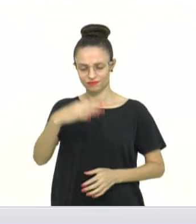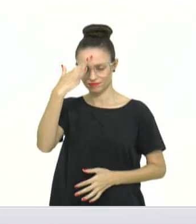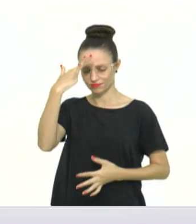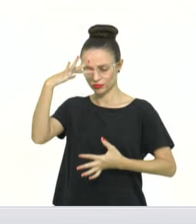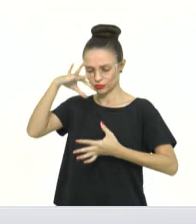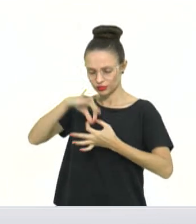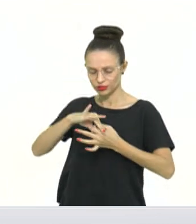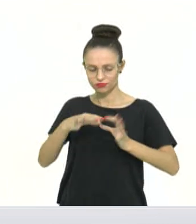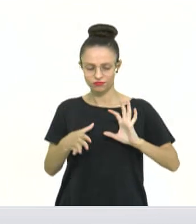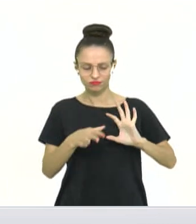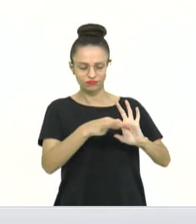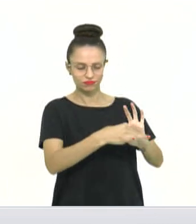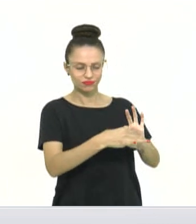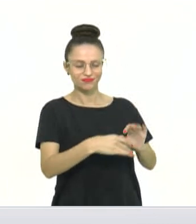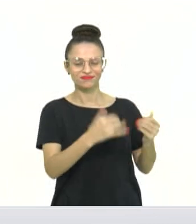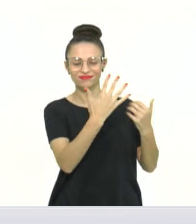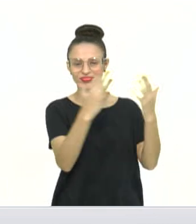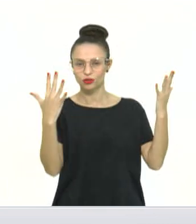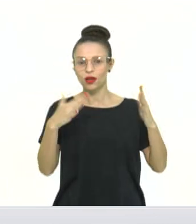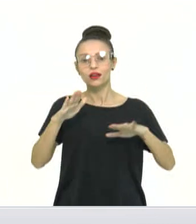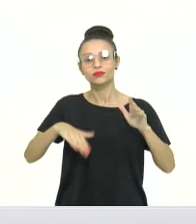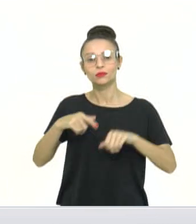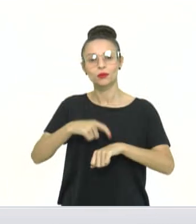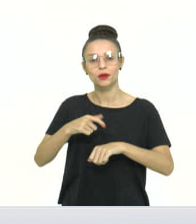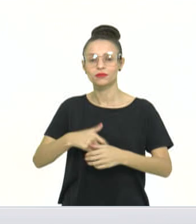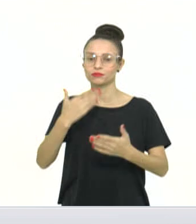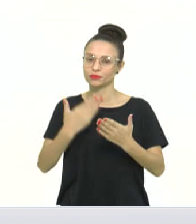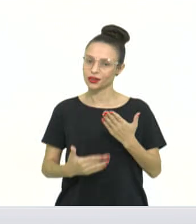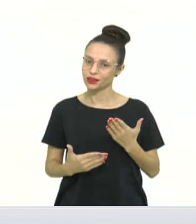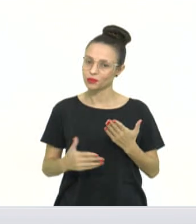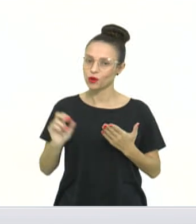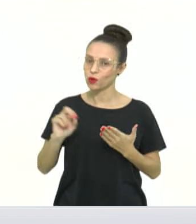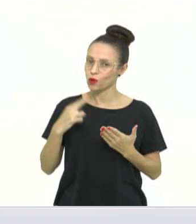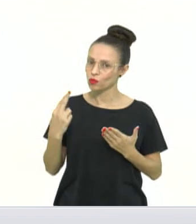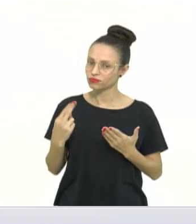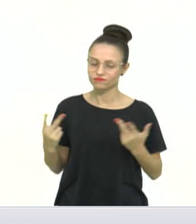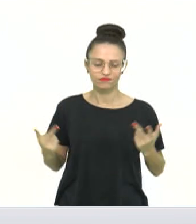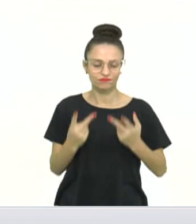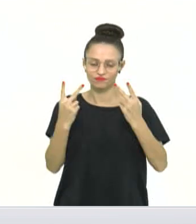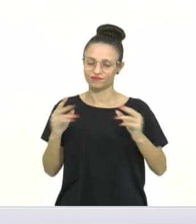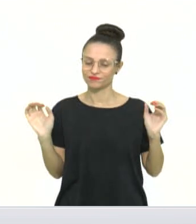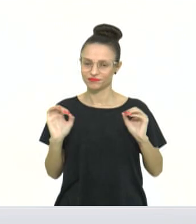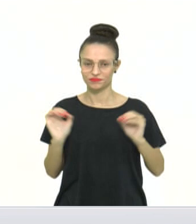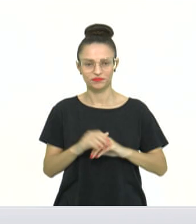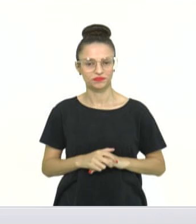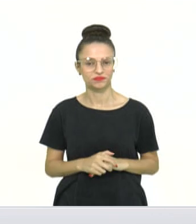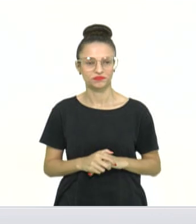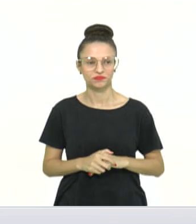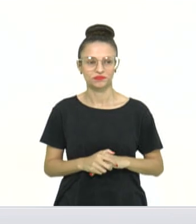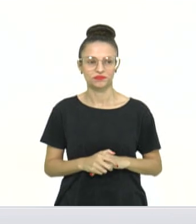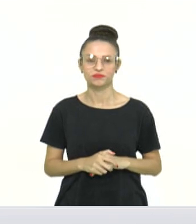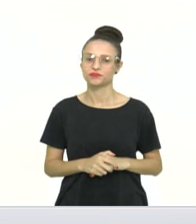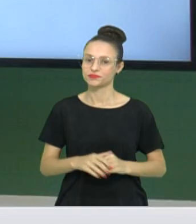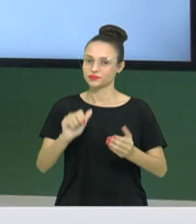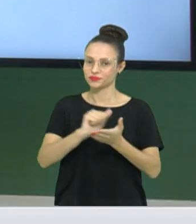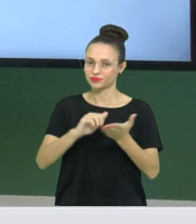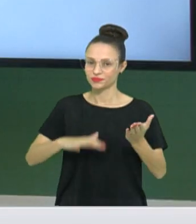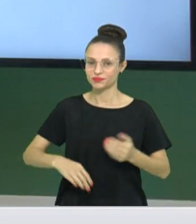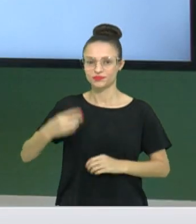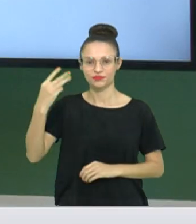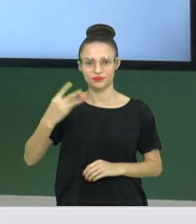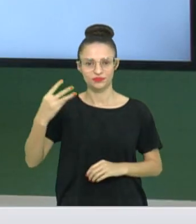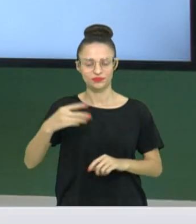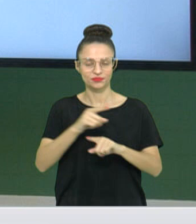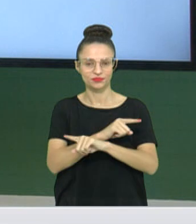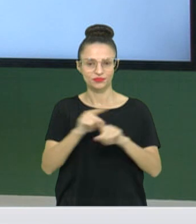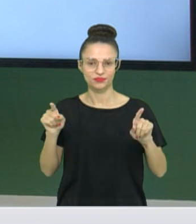e com a natureza. Momento que às vezes perdemos ou não valorizamos. Ela disse isso. Atividade